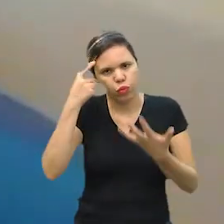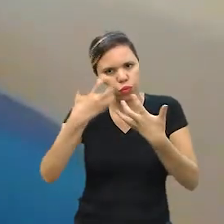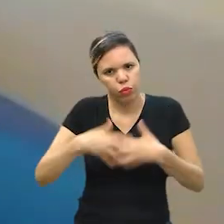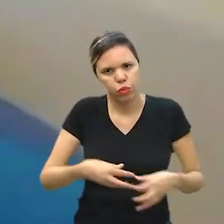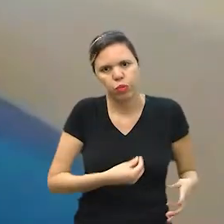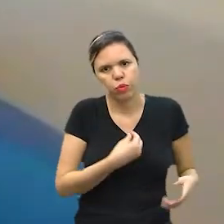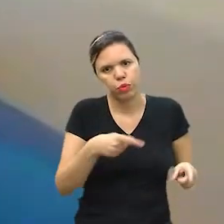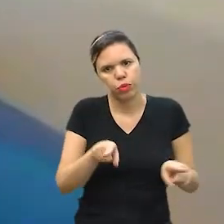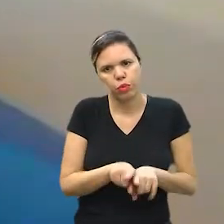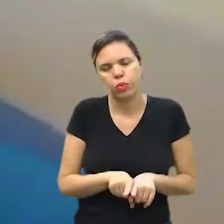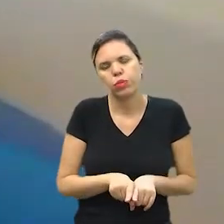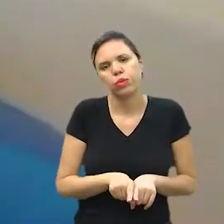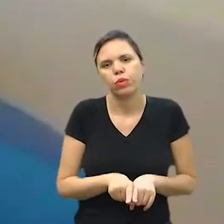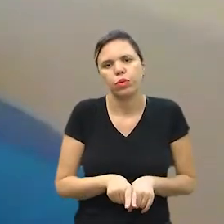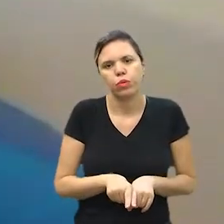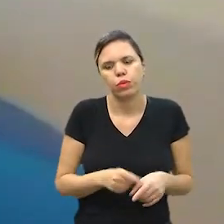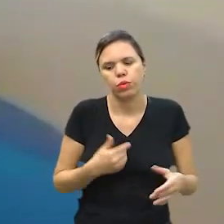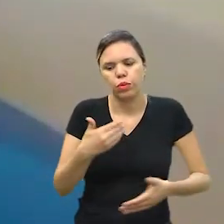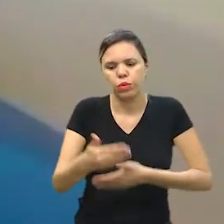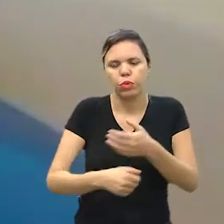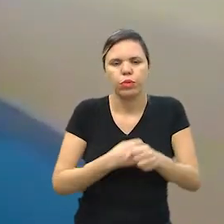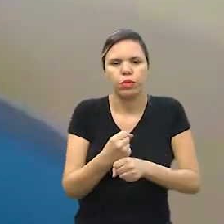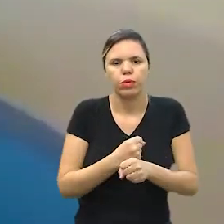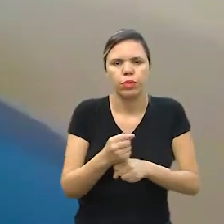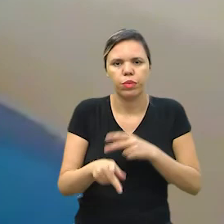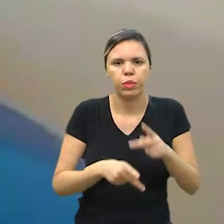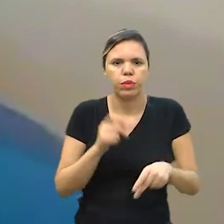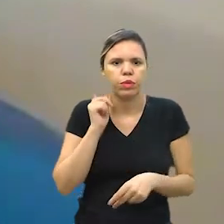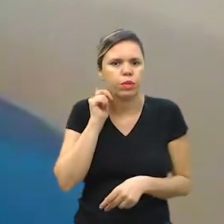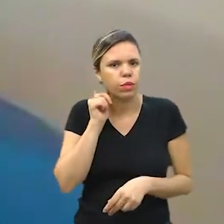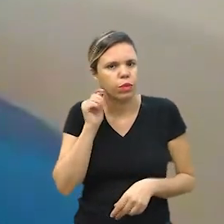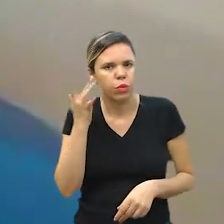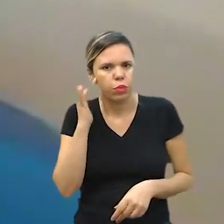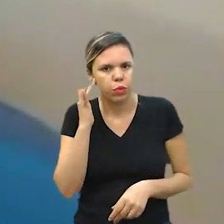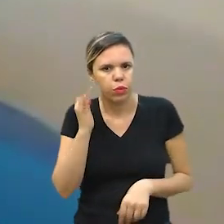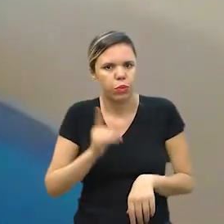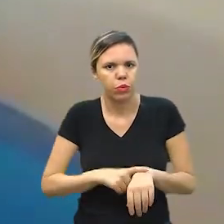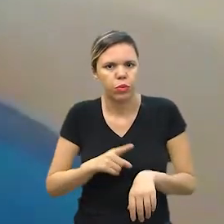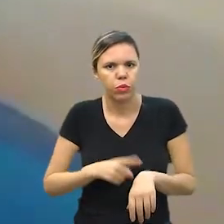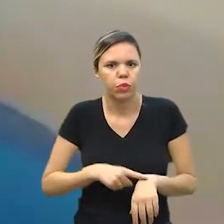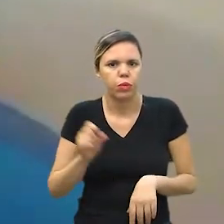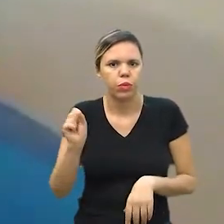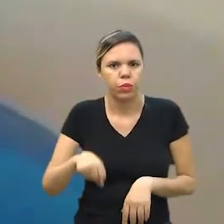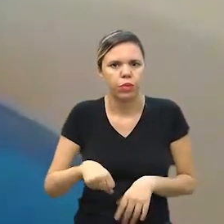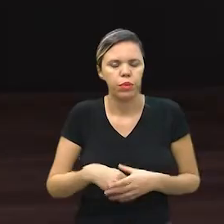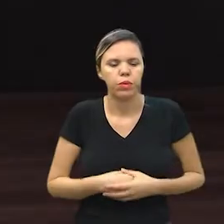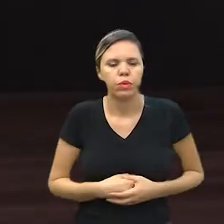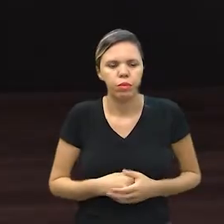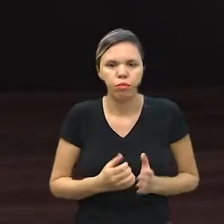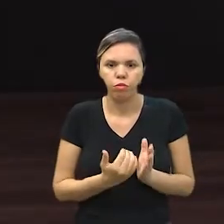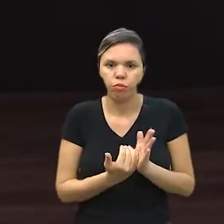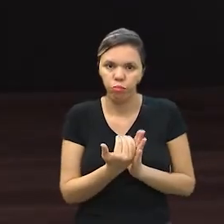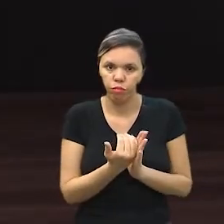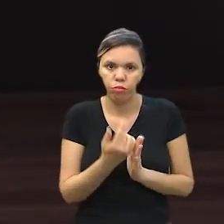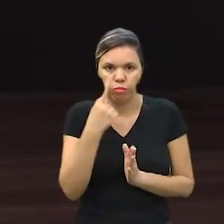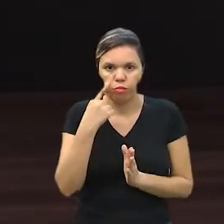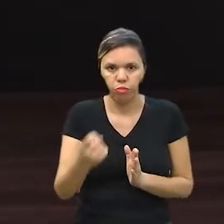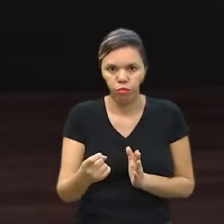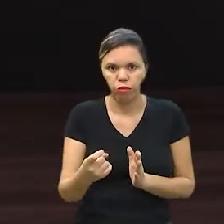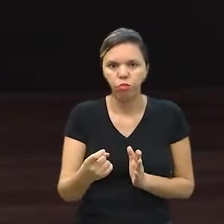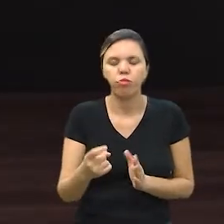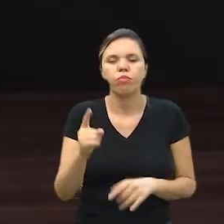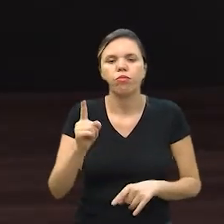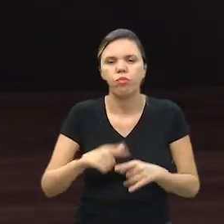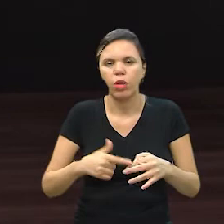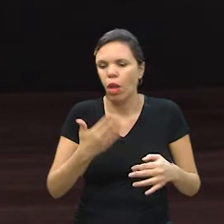de pensar na vida também pensando nas próximas gerações. Então, eu acho que é um momento, sim, né, de crescente interesse